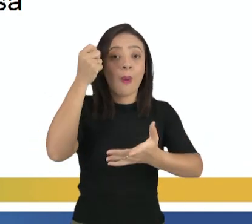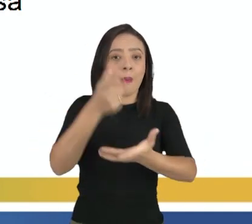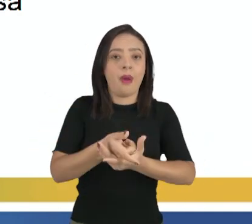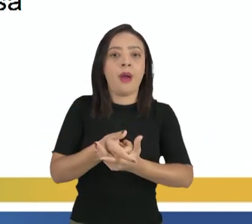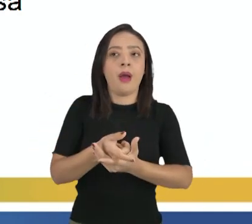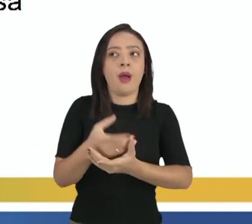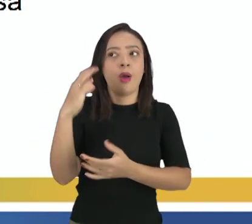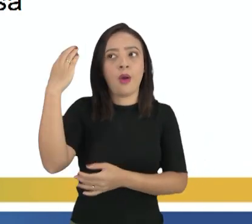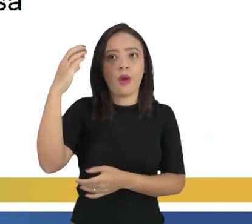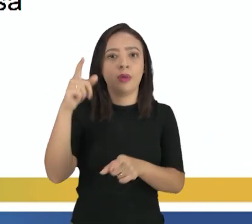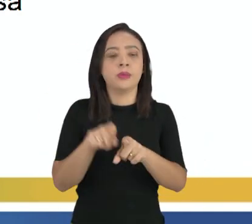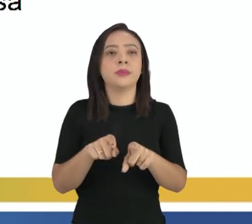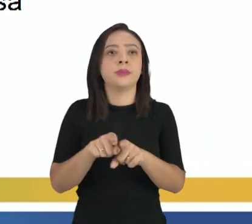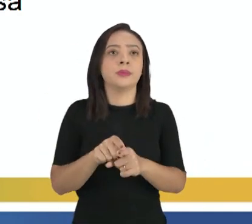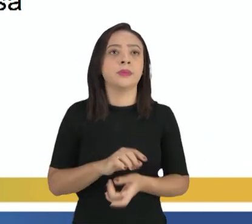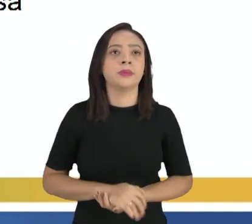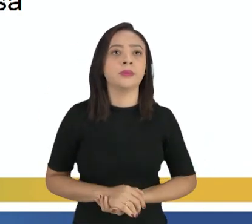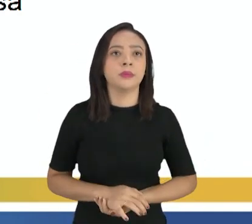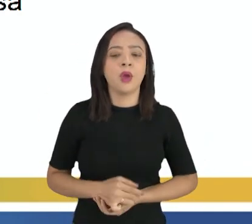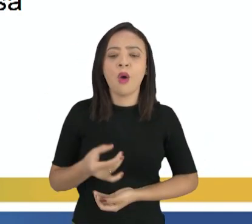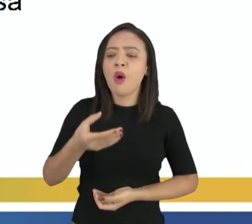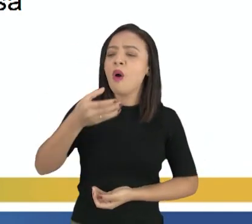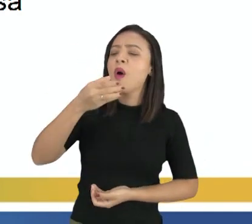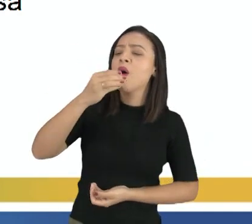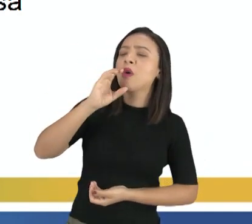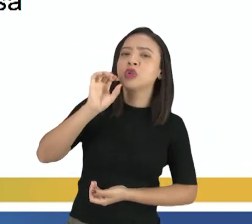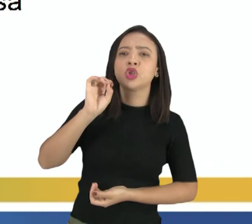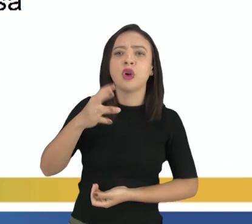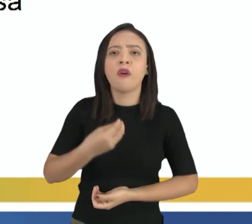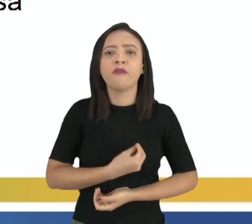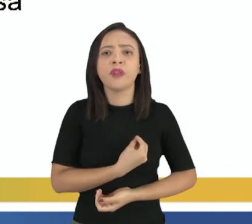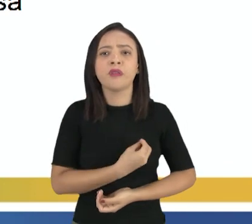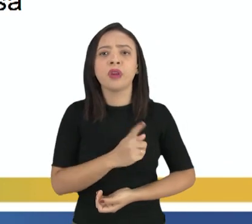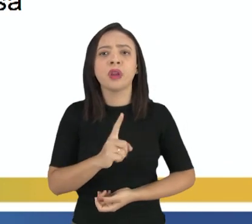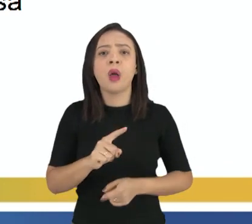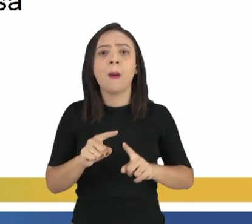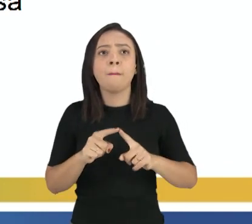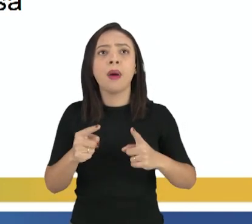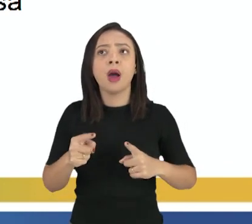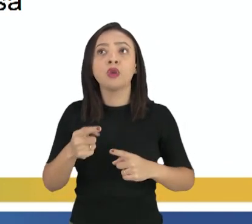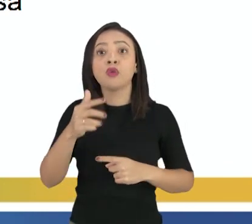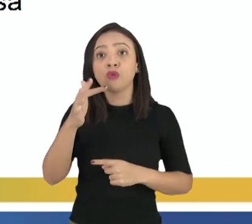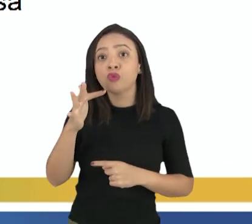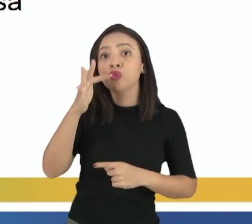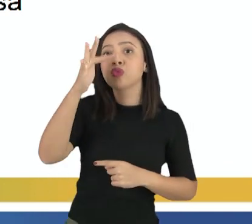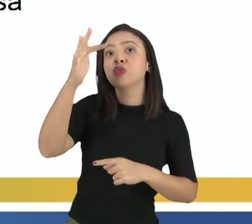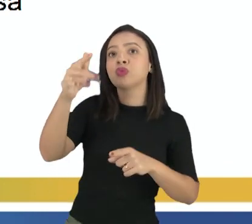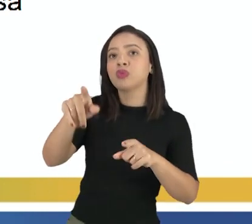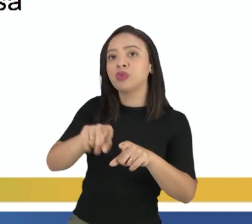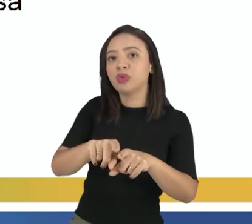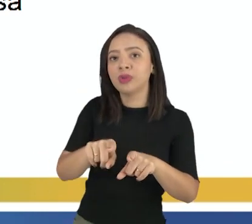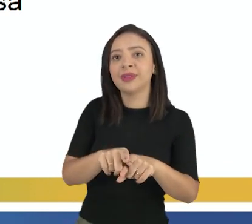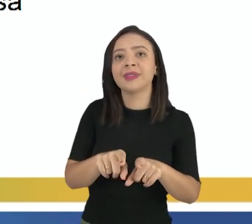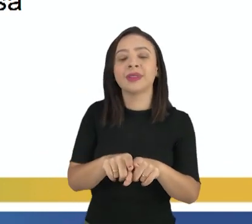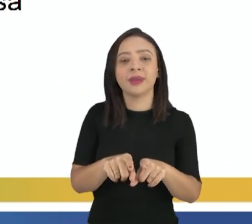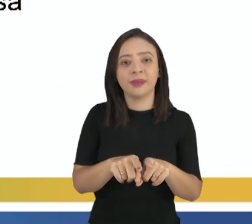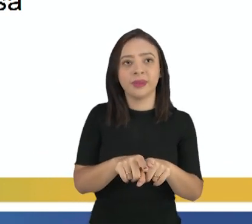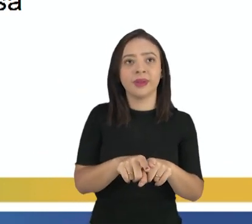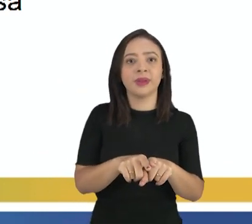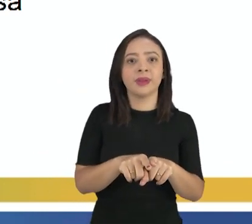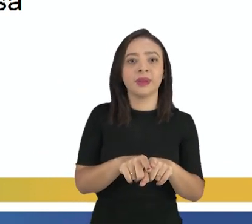a tomar, só de viver, mas numa questão futura, né? Algo que não